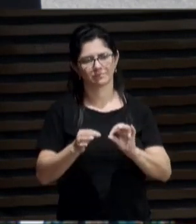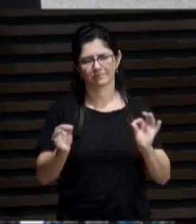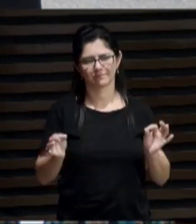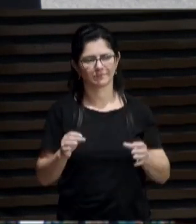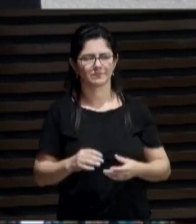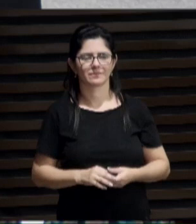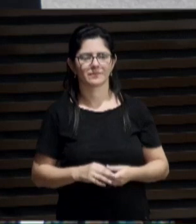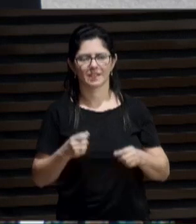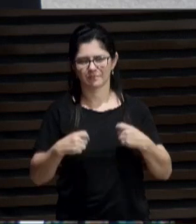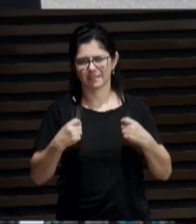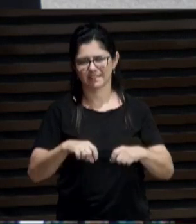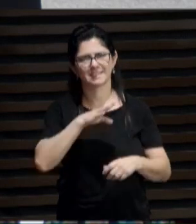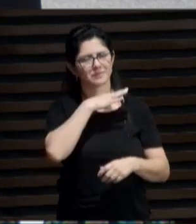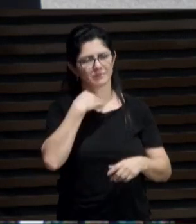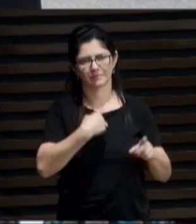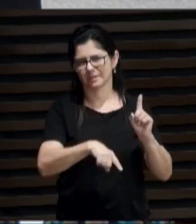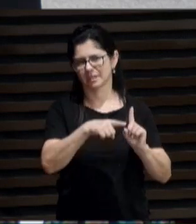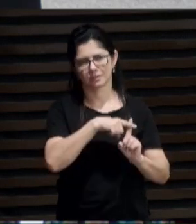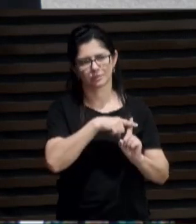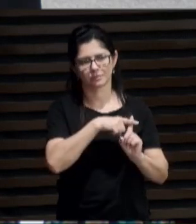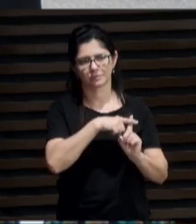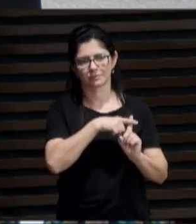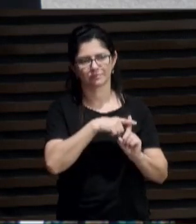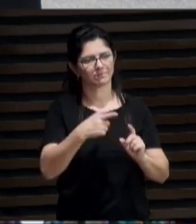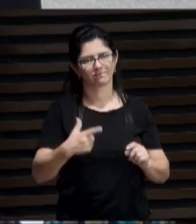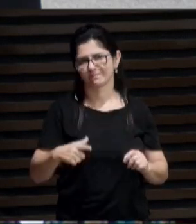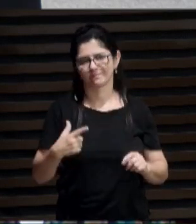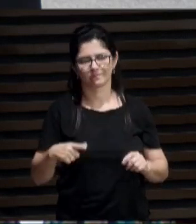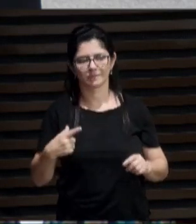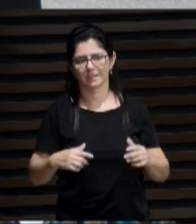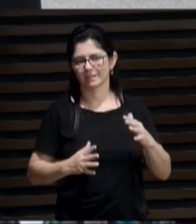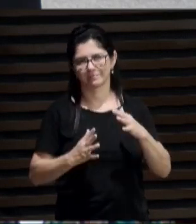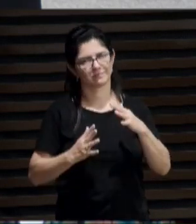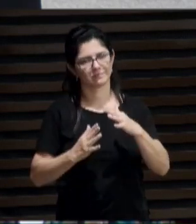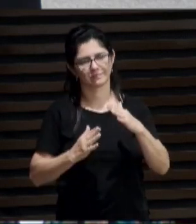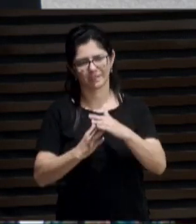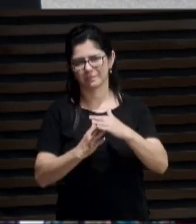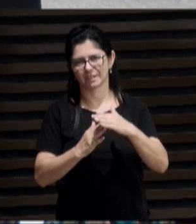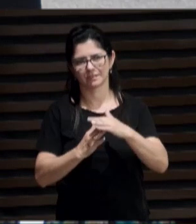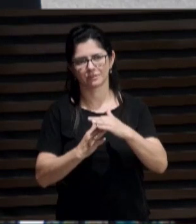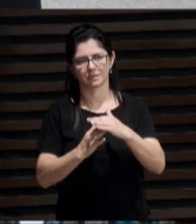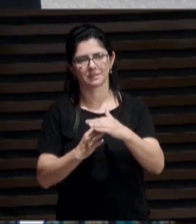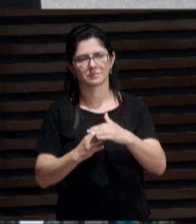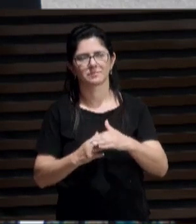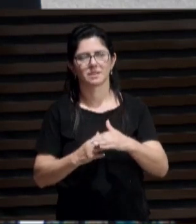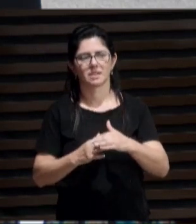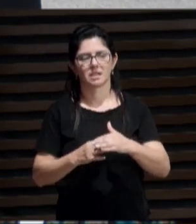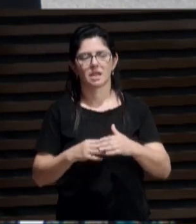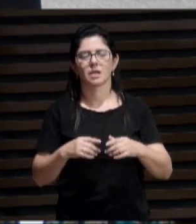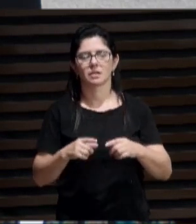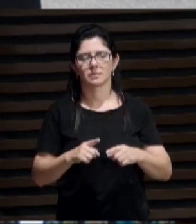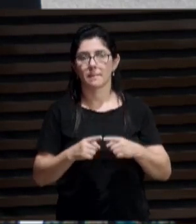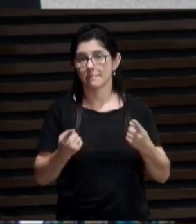naquela cruz. Ele não teria limitações para isso. Mas quando o Senhor Jesus coloca em